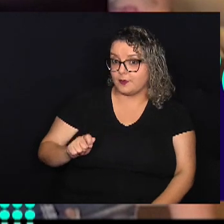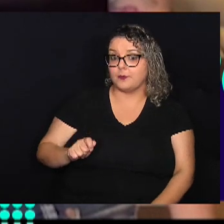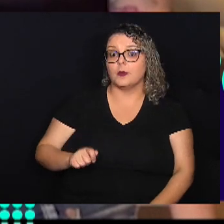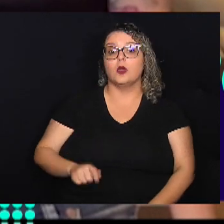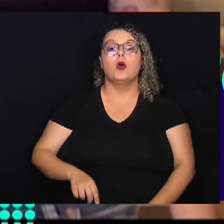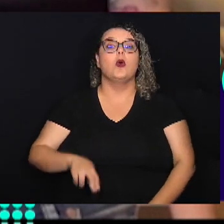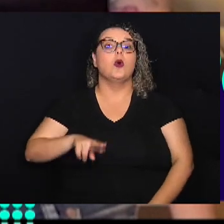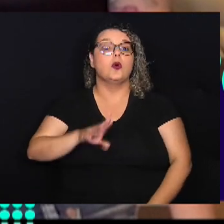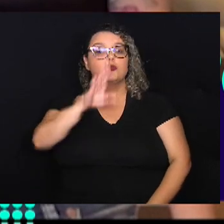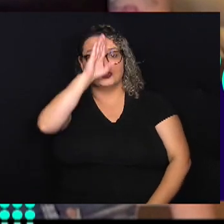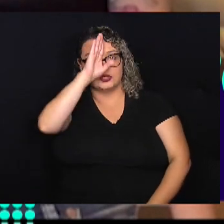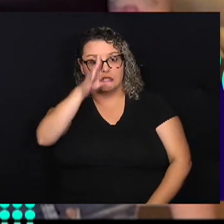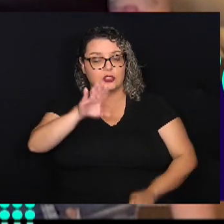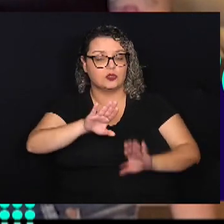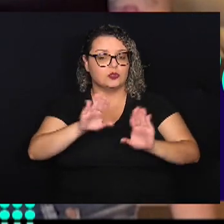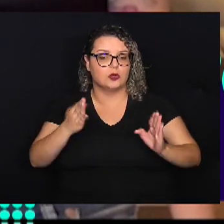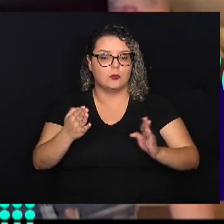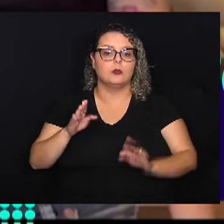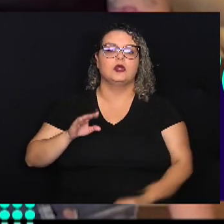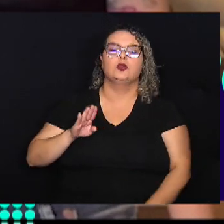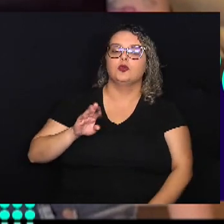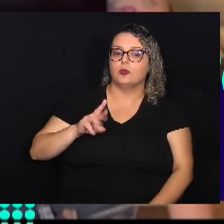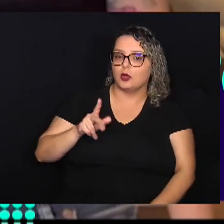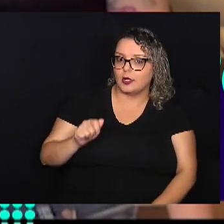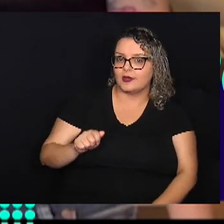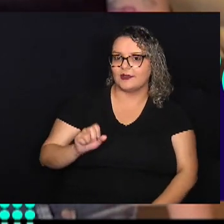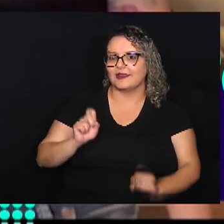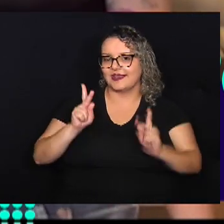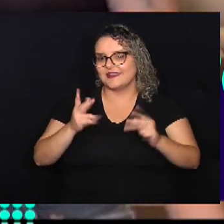ou diretamente na portaria do Bora. Ok?